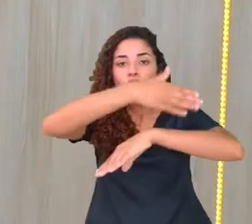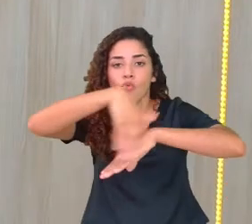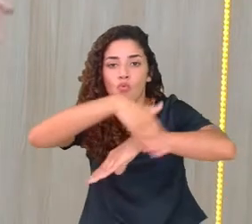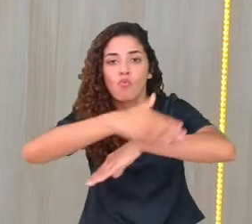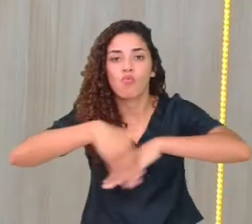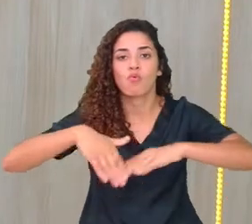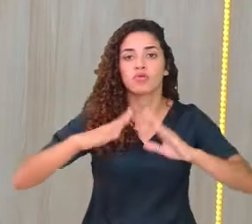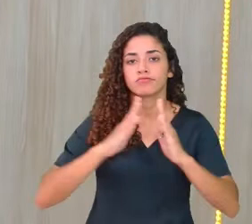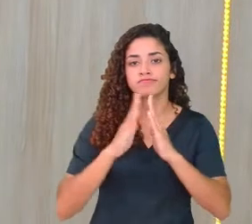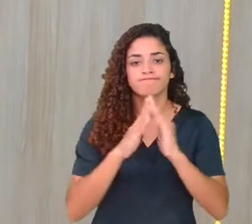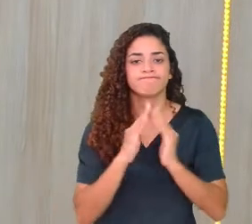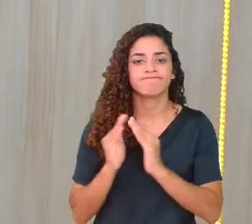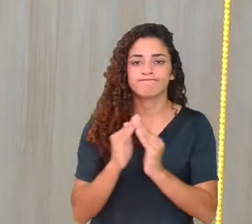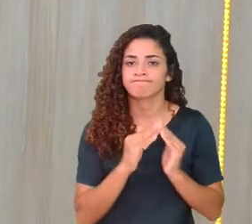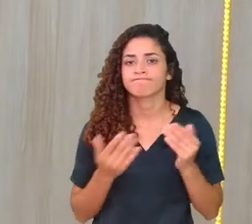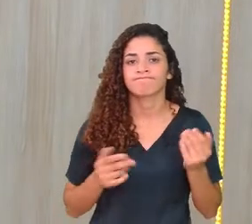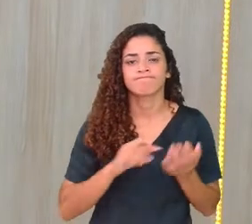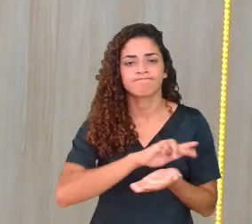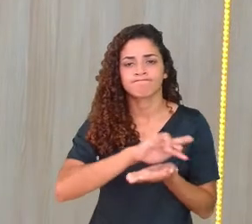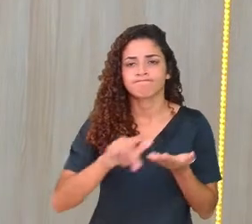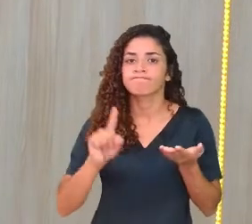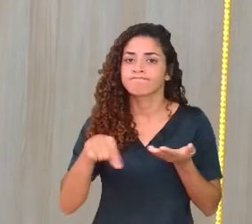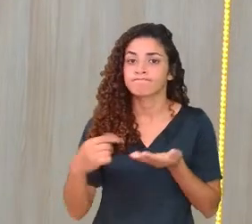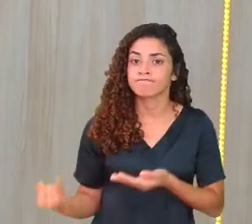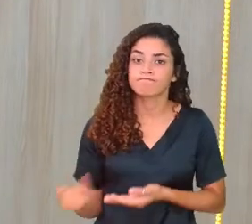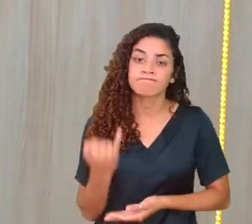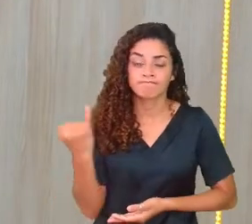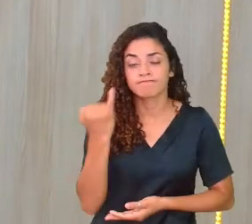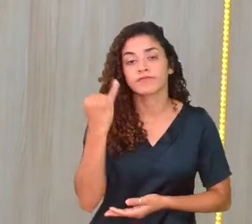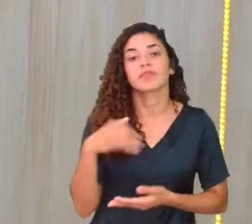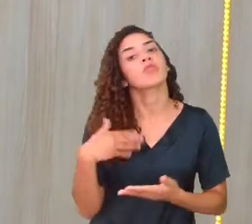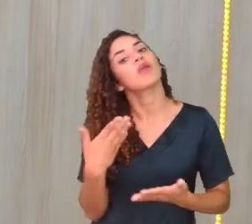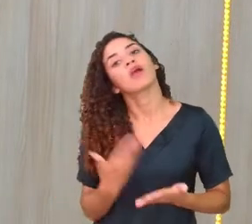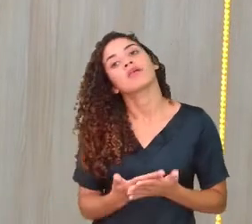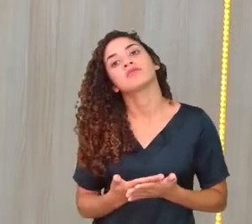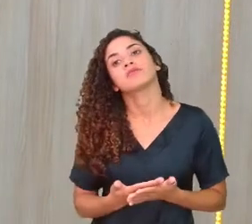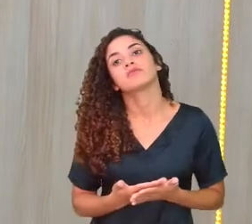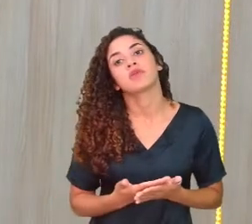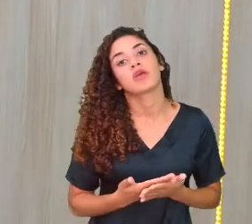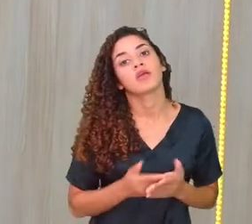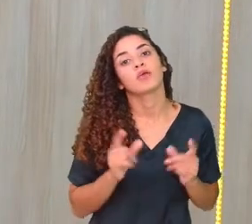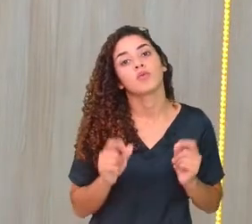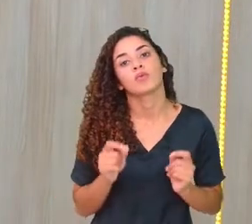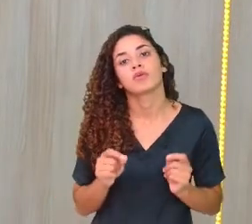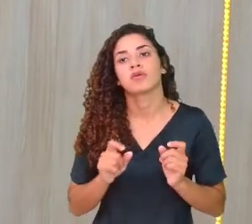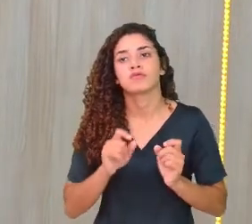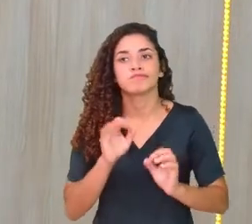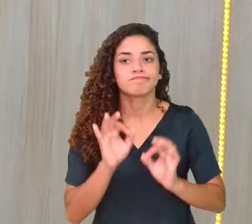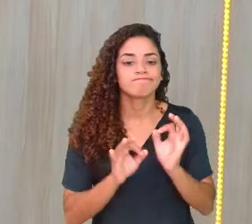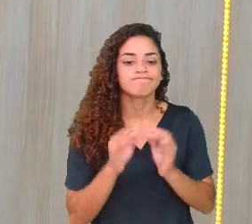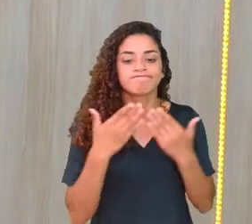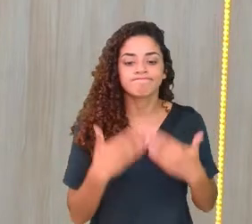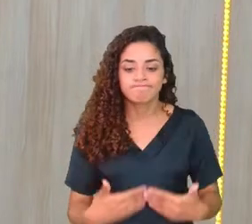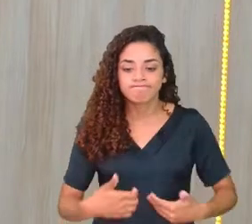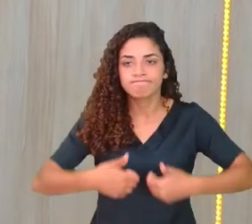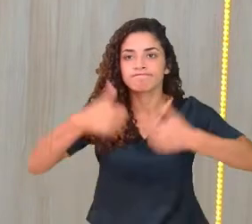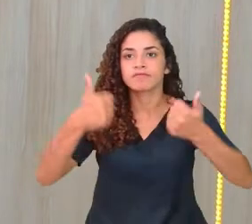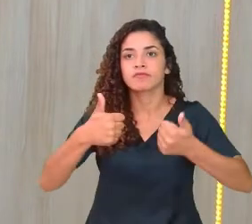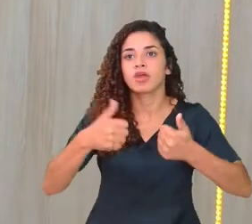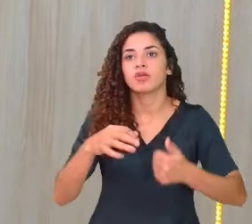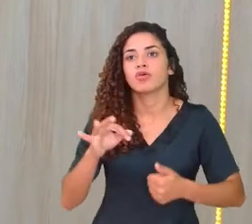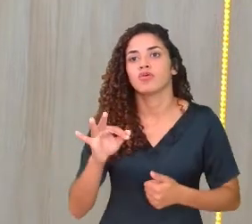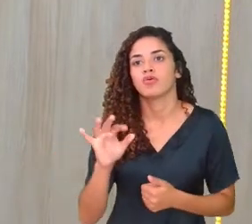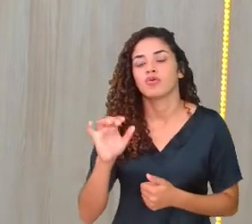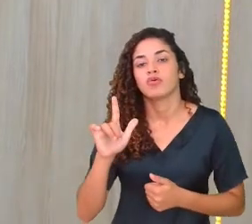as casas, né? E foi de grande importância até chegar a ser aprimorada hoje nas fluorescentes,